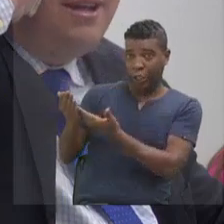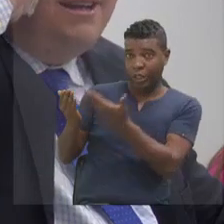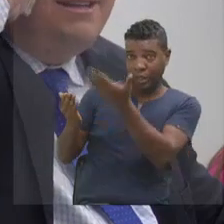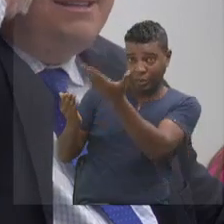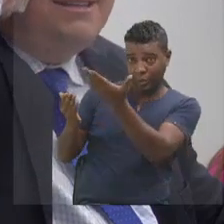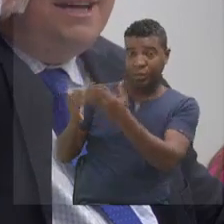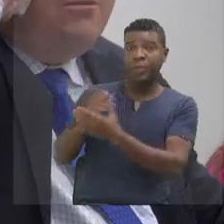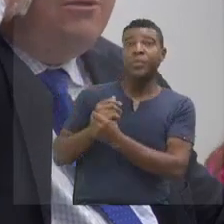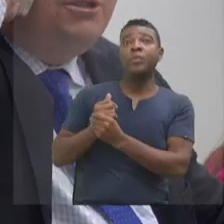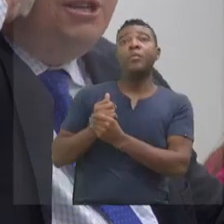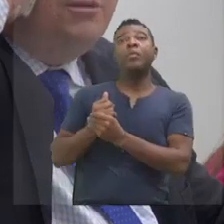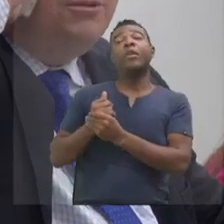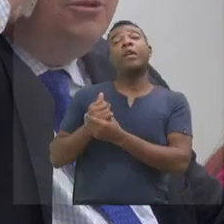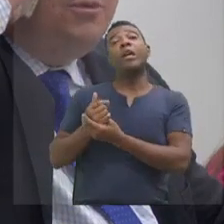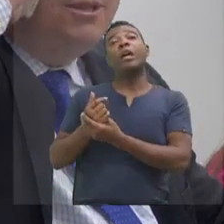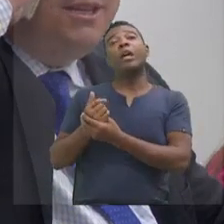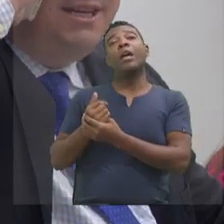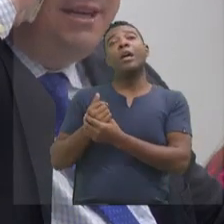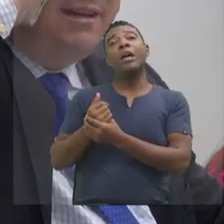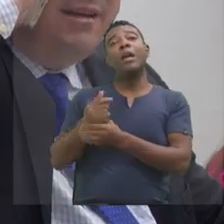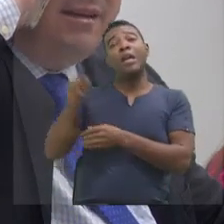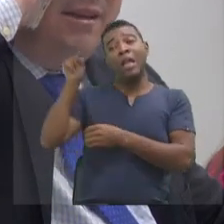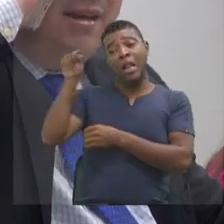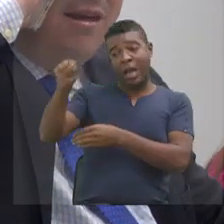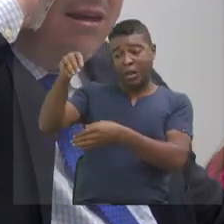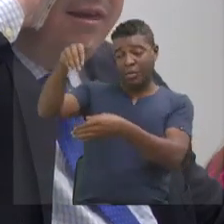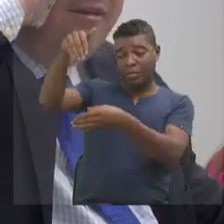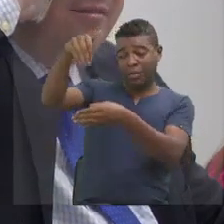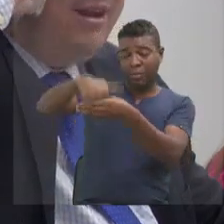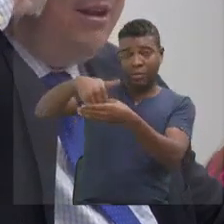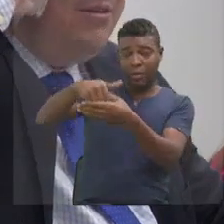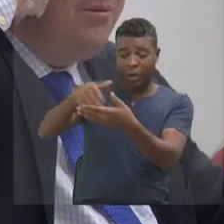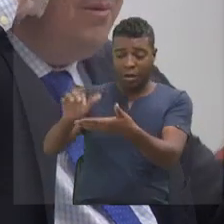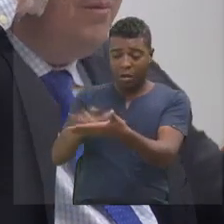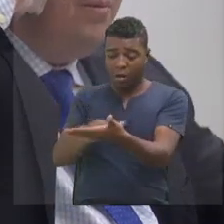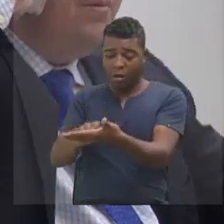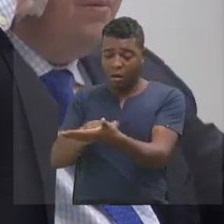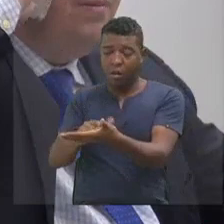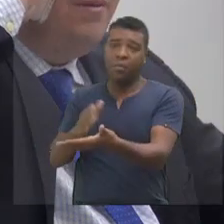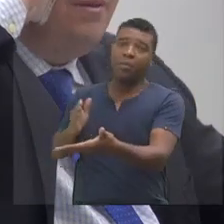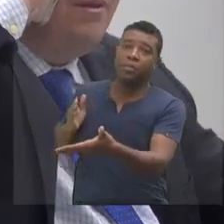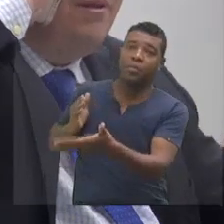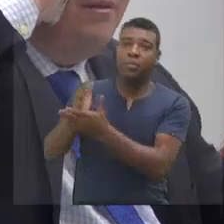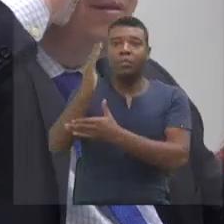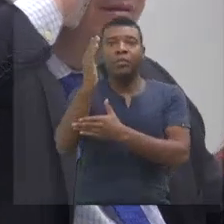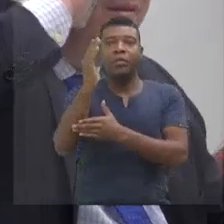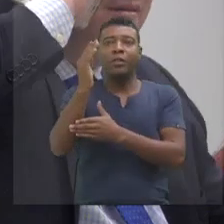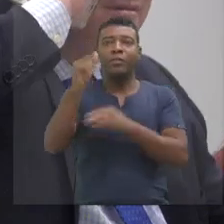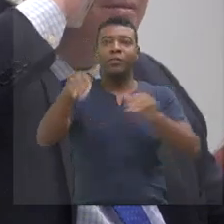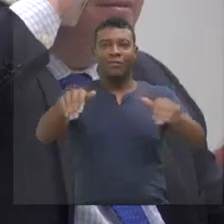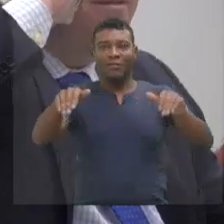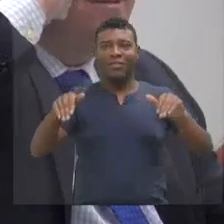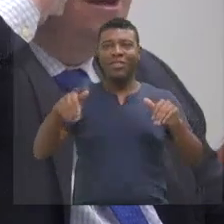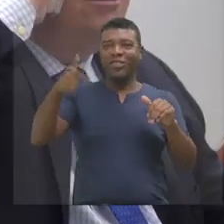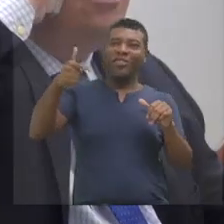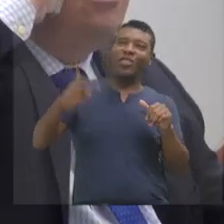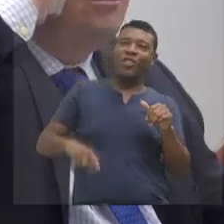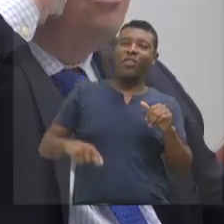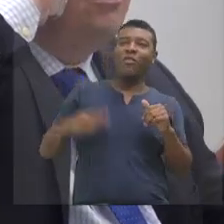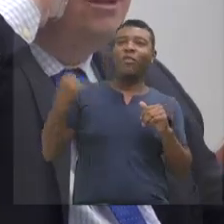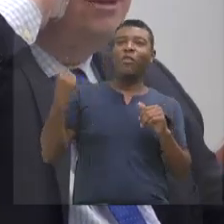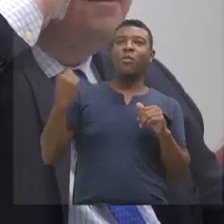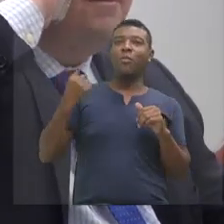foi nas urnas quando nosso governador foi reeleito já no primeiro turno Deputado Júlio